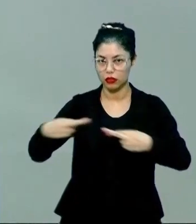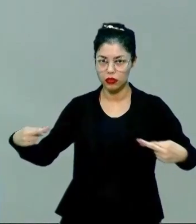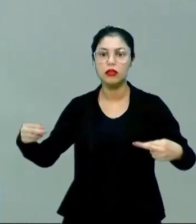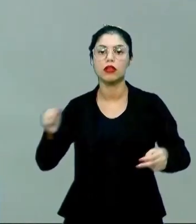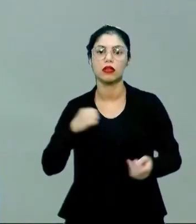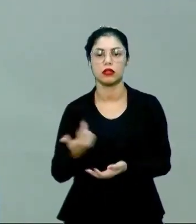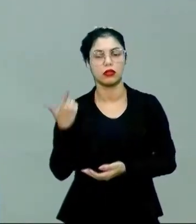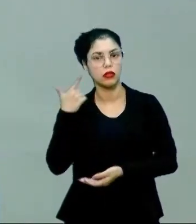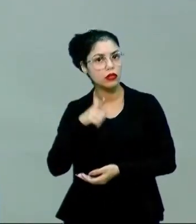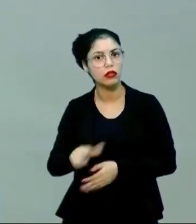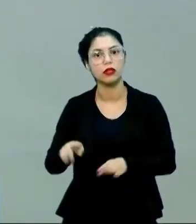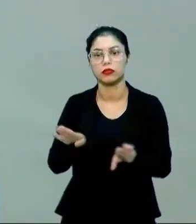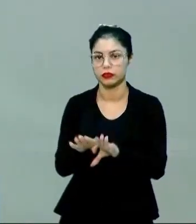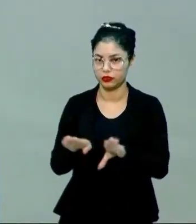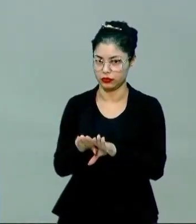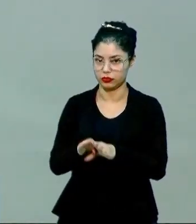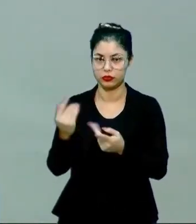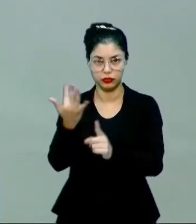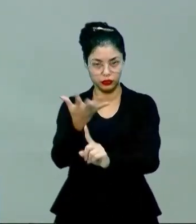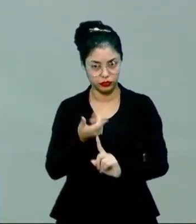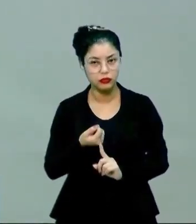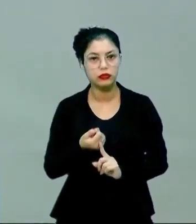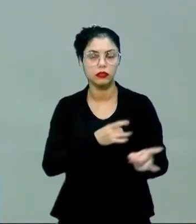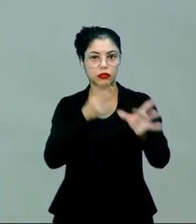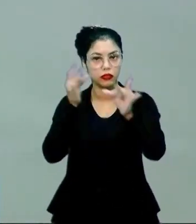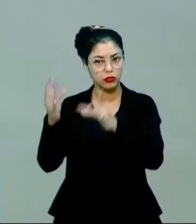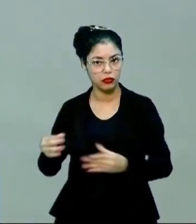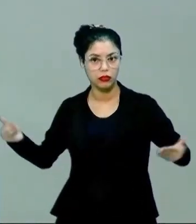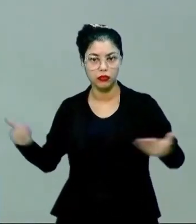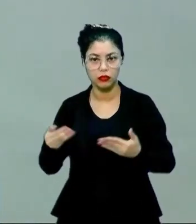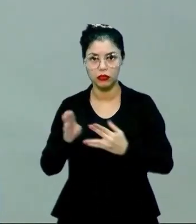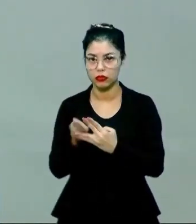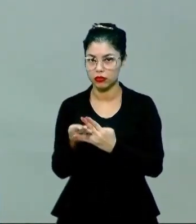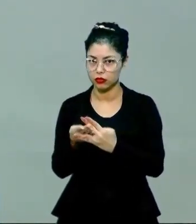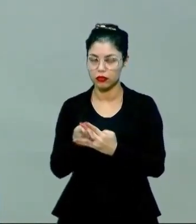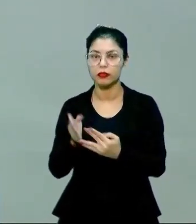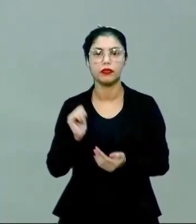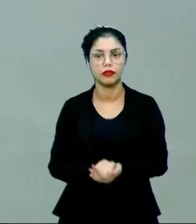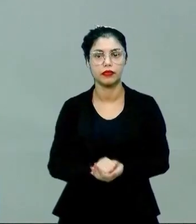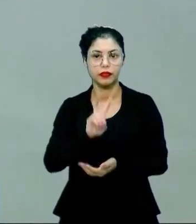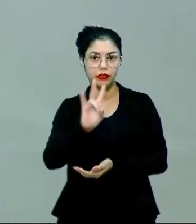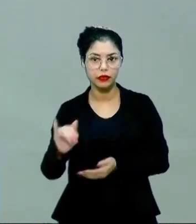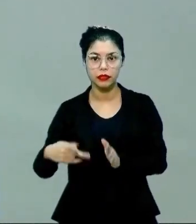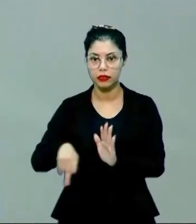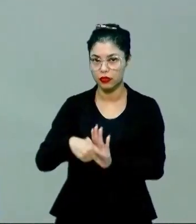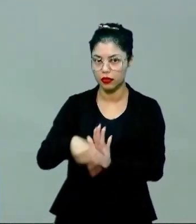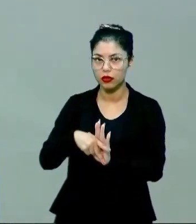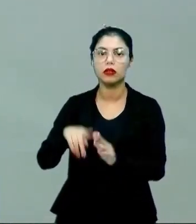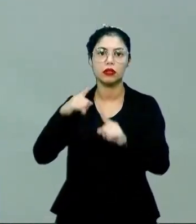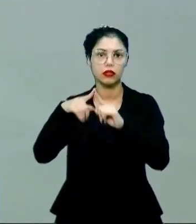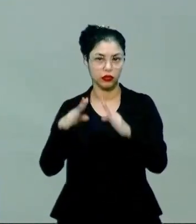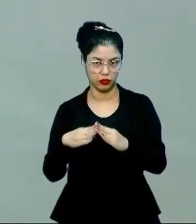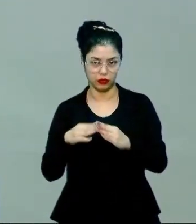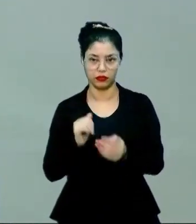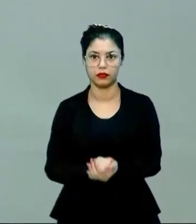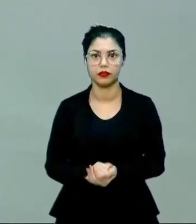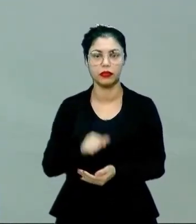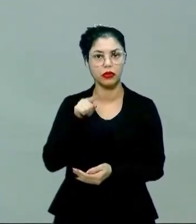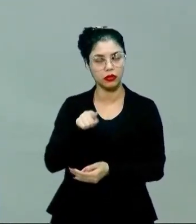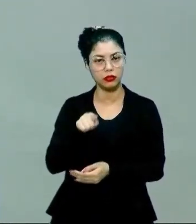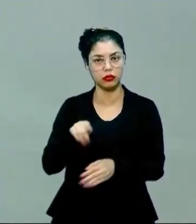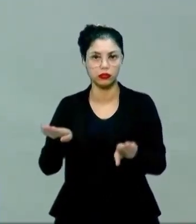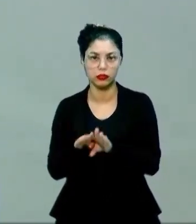que financiavam a arte, eram os comerciantes, agora no Barroco os mecenas vai ser justamente a própria igreja. Ela